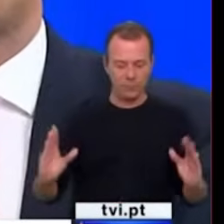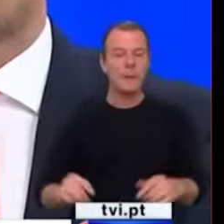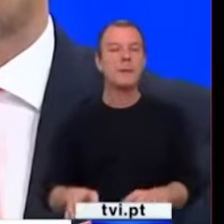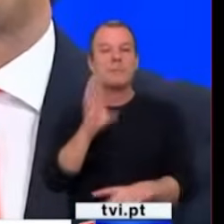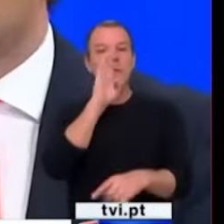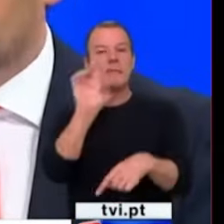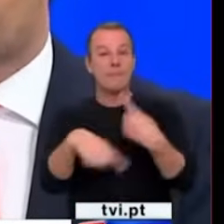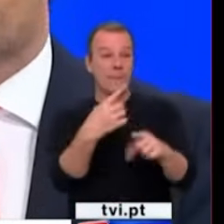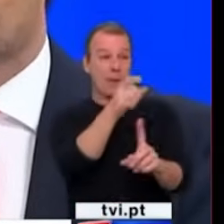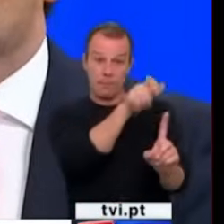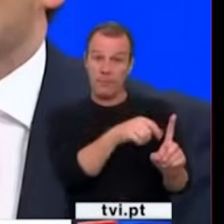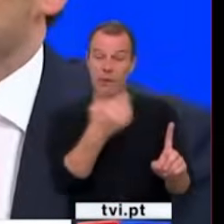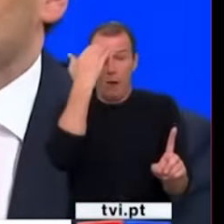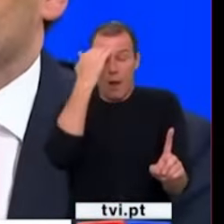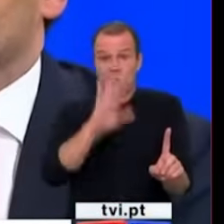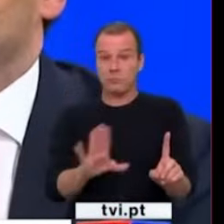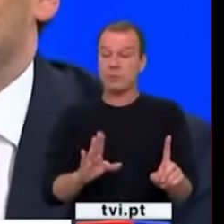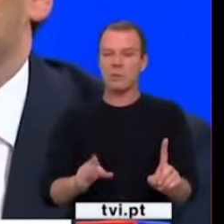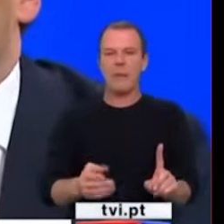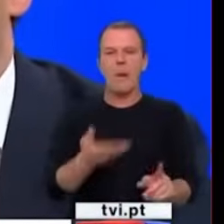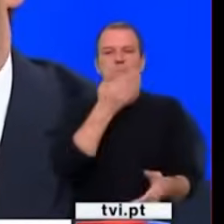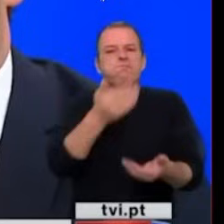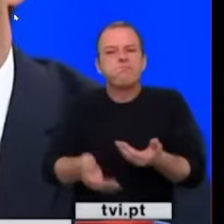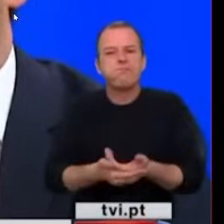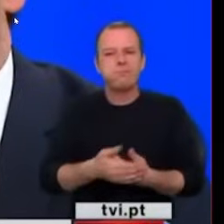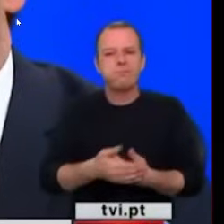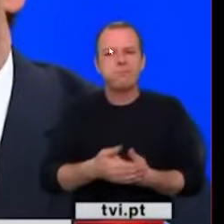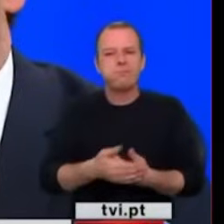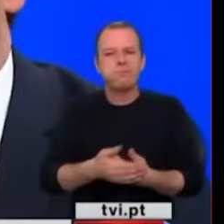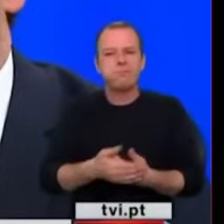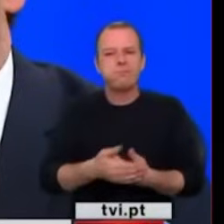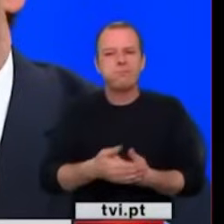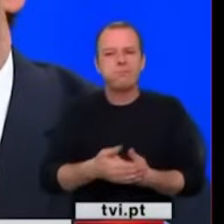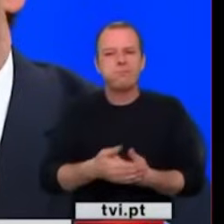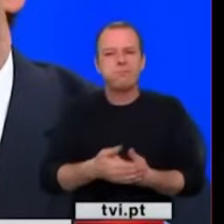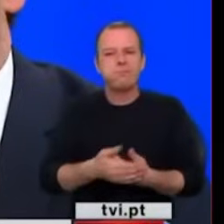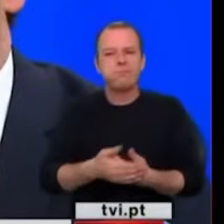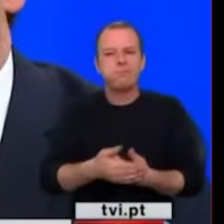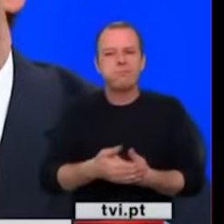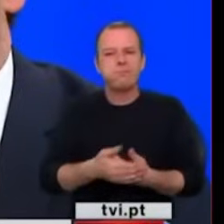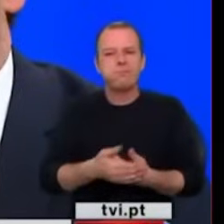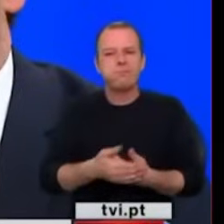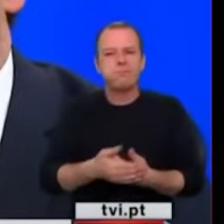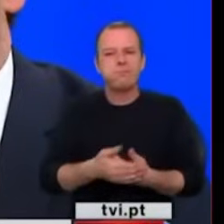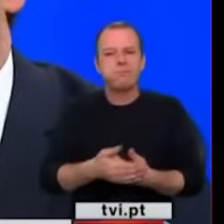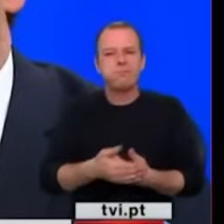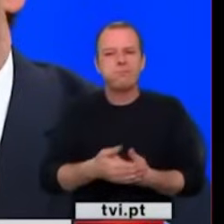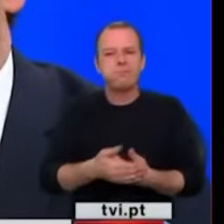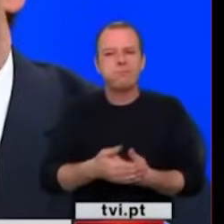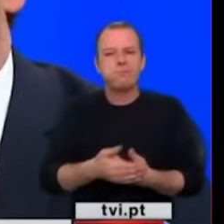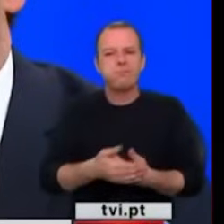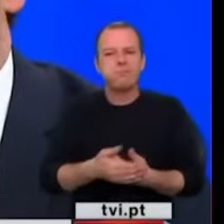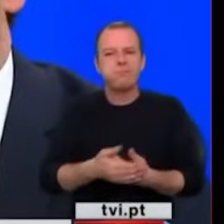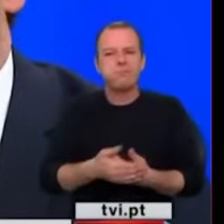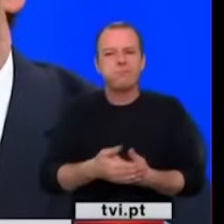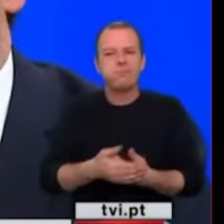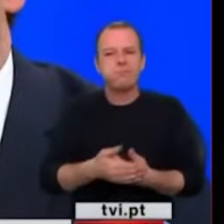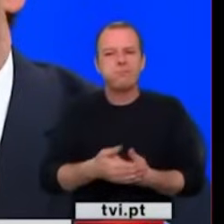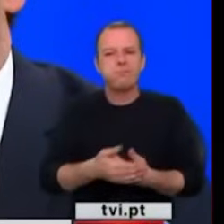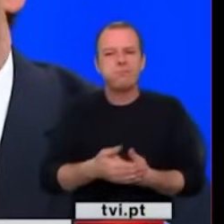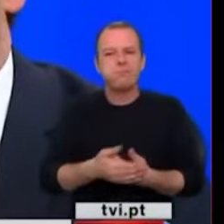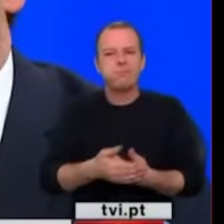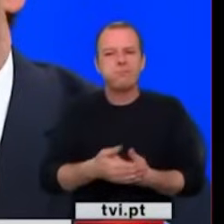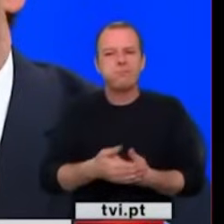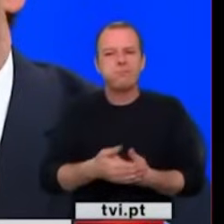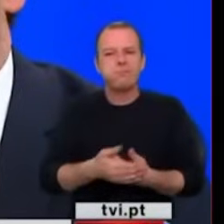Pedro an Santos Está confortável 300€ este gajo tem tem a Malta da corrupção e da e da evasão da evasão